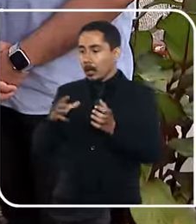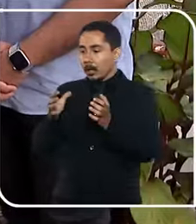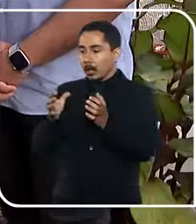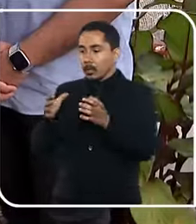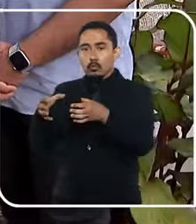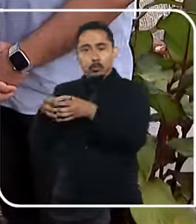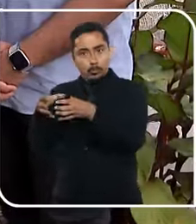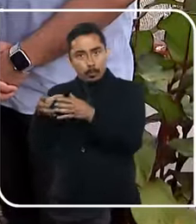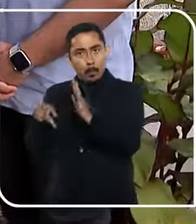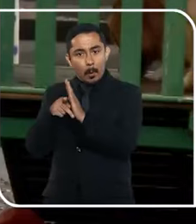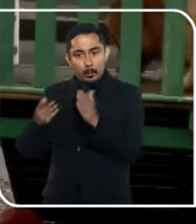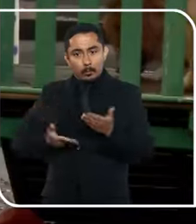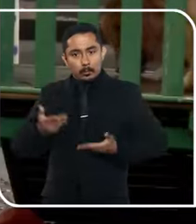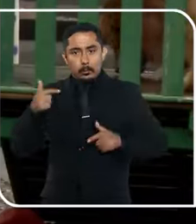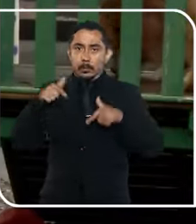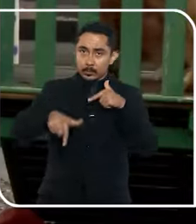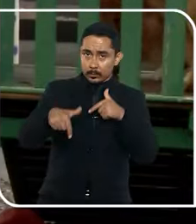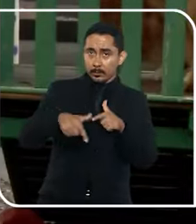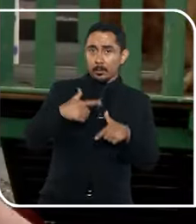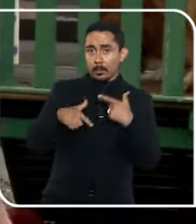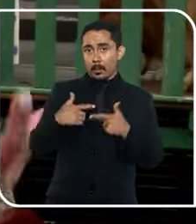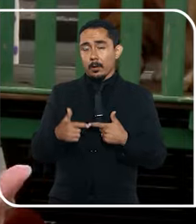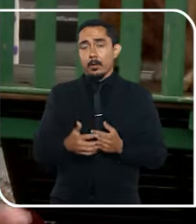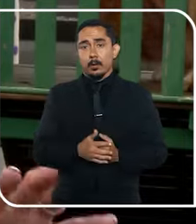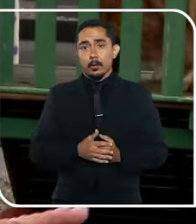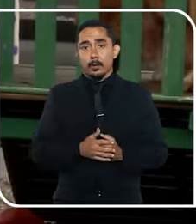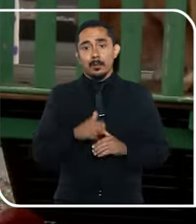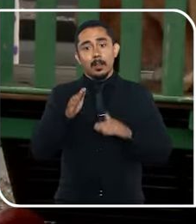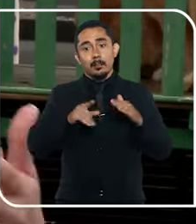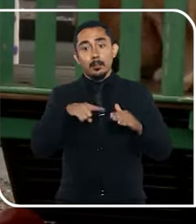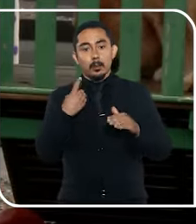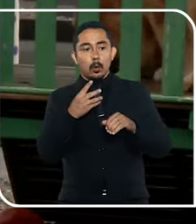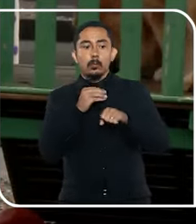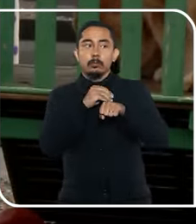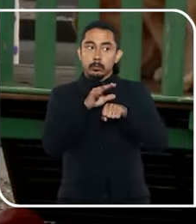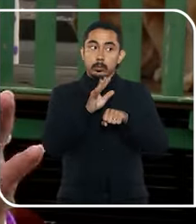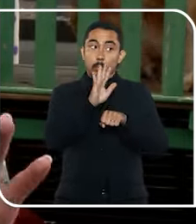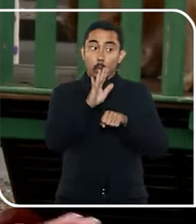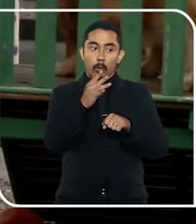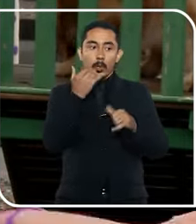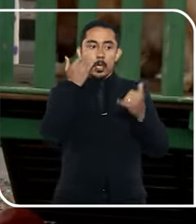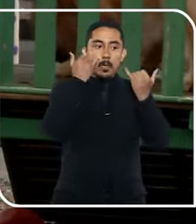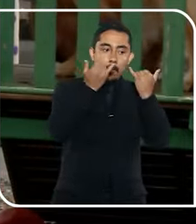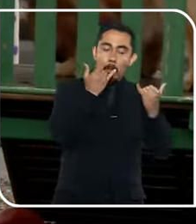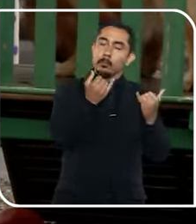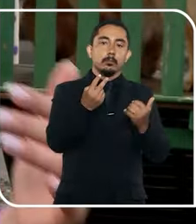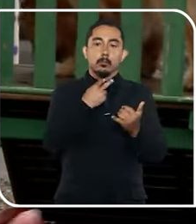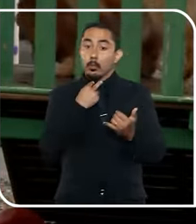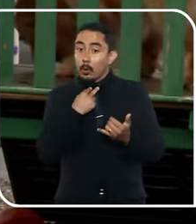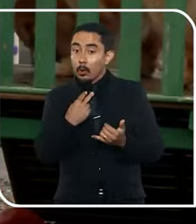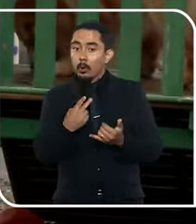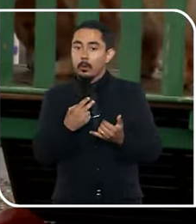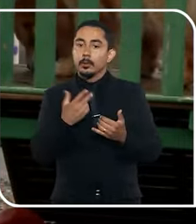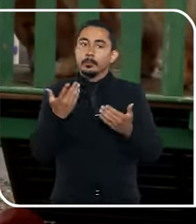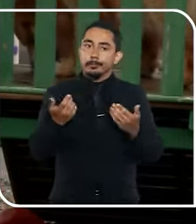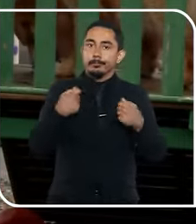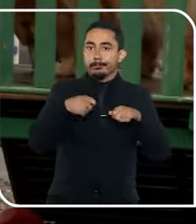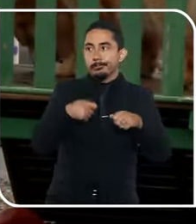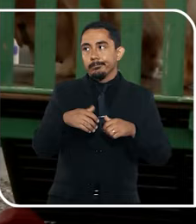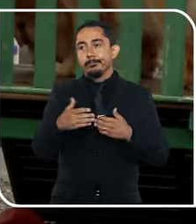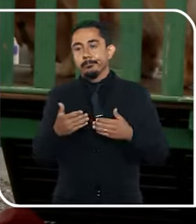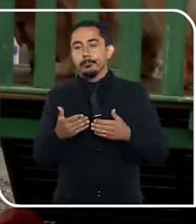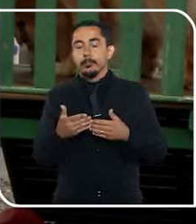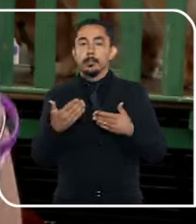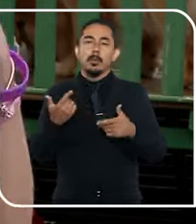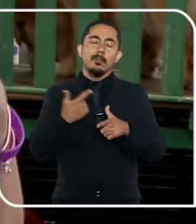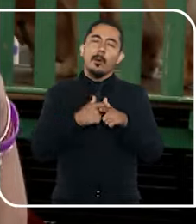uma equipe que trabalha aqui. Então, às vezes, olha, a orientação é sem informações, né? Olha, e aí o